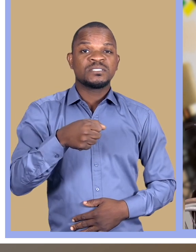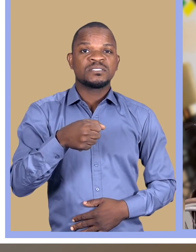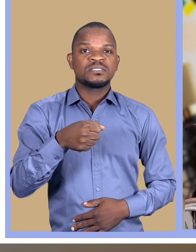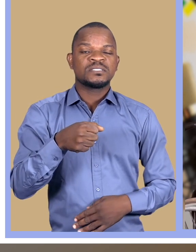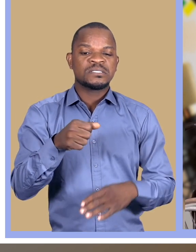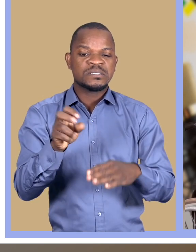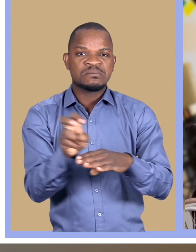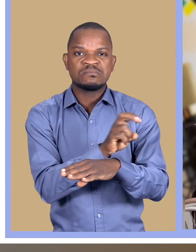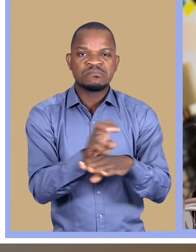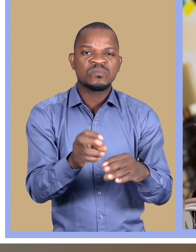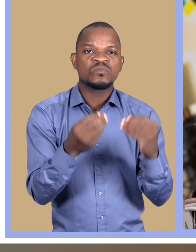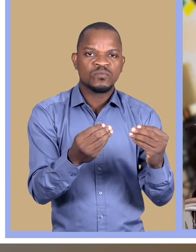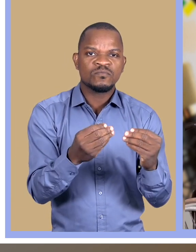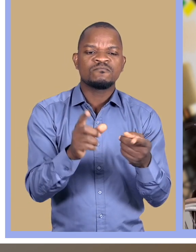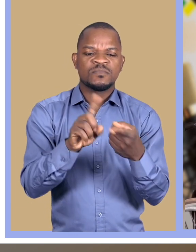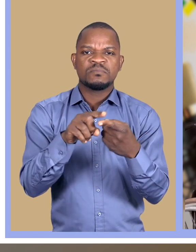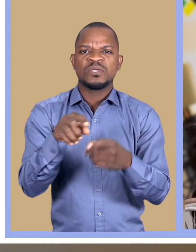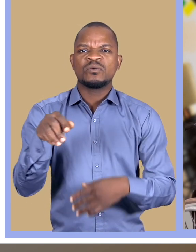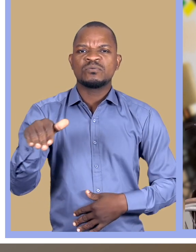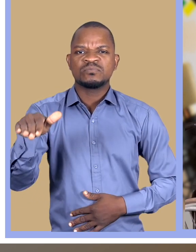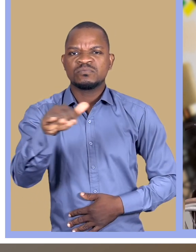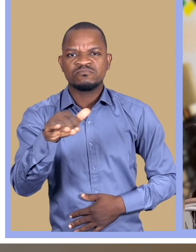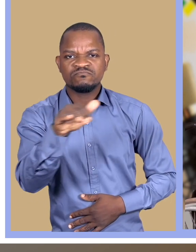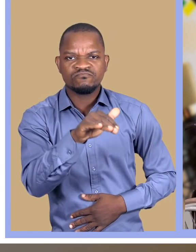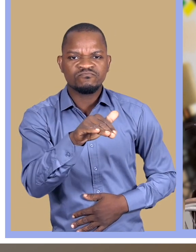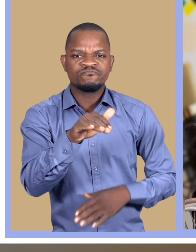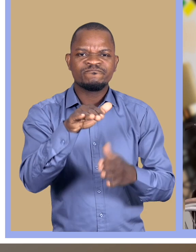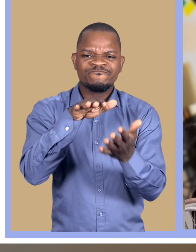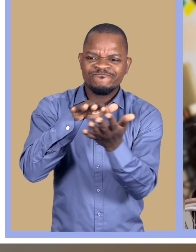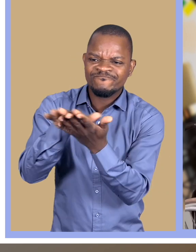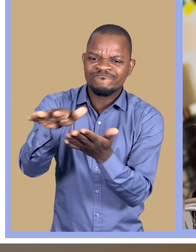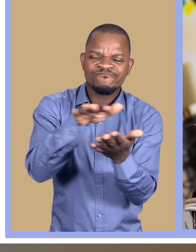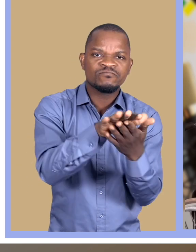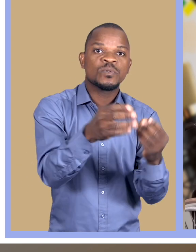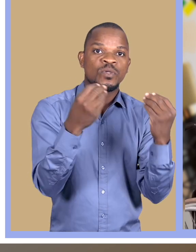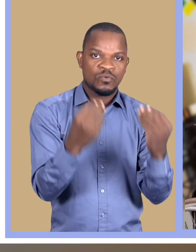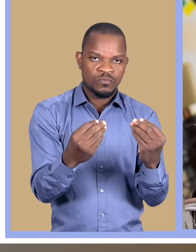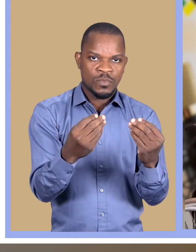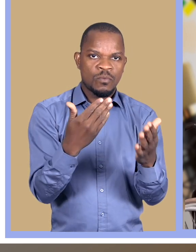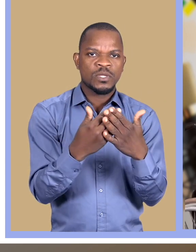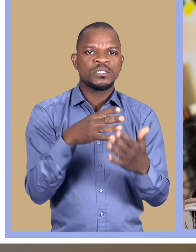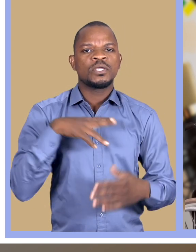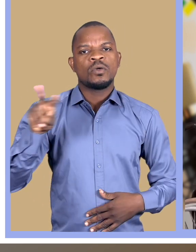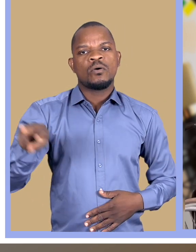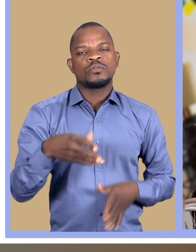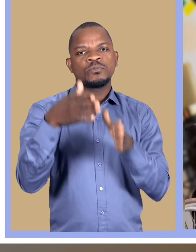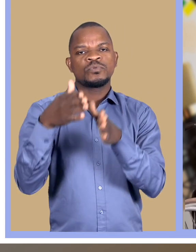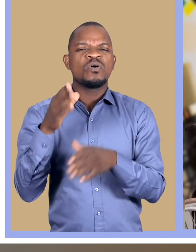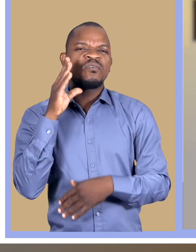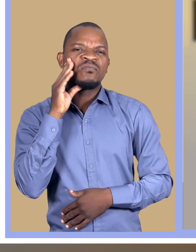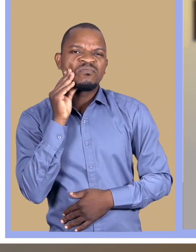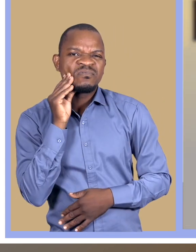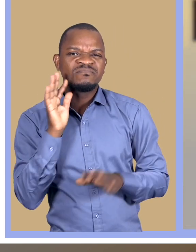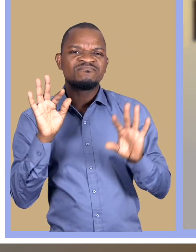Como é que podemos sensibilizar a sociedade os nossos avós que estão nas zonas mais recônditas, que não entendem o que é